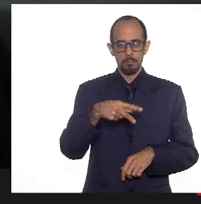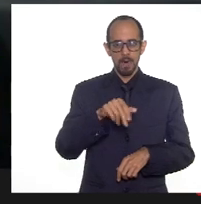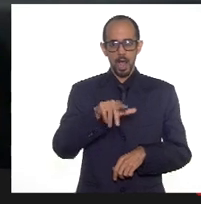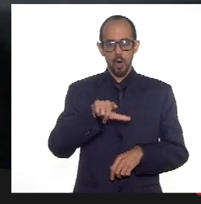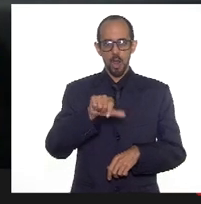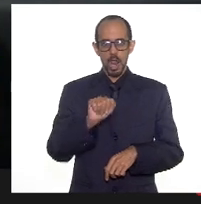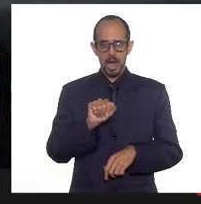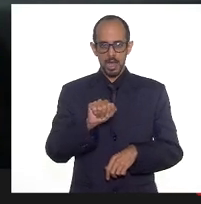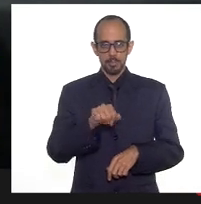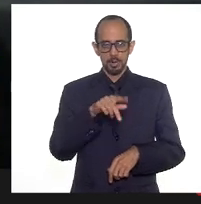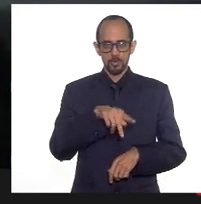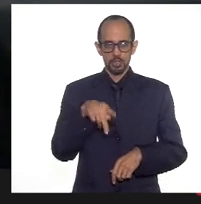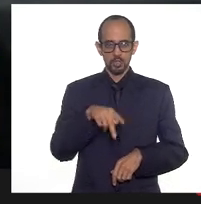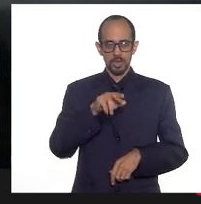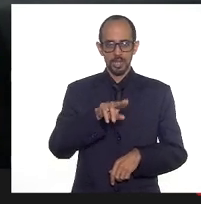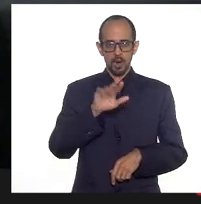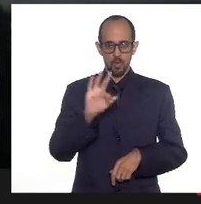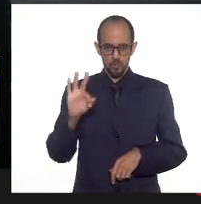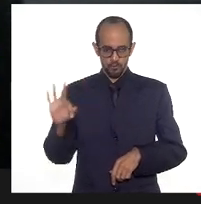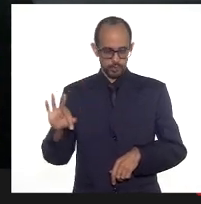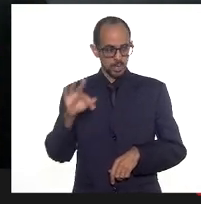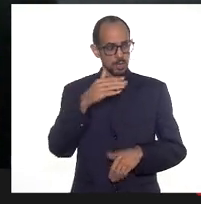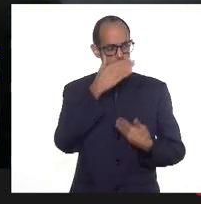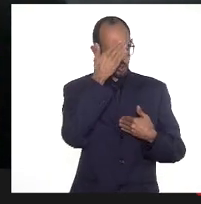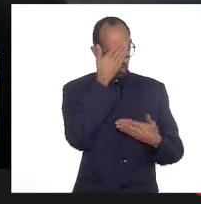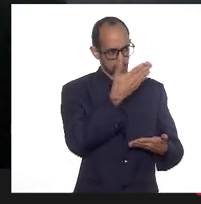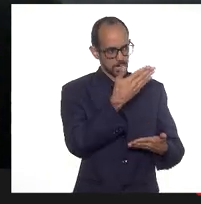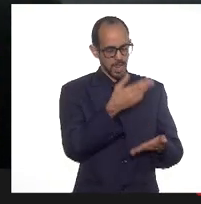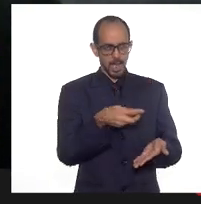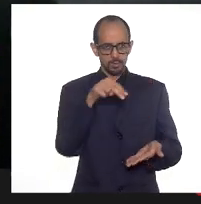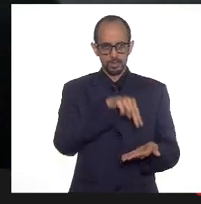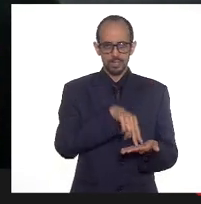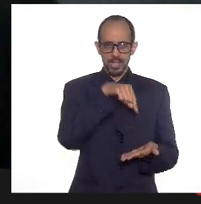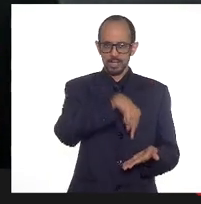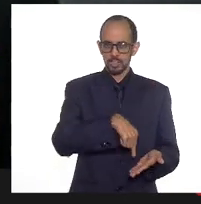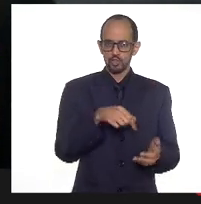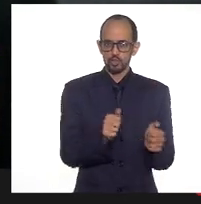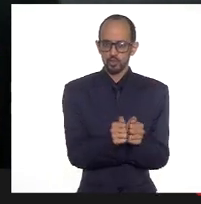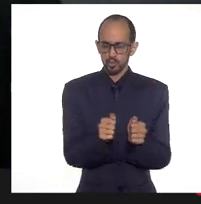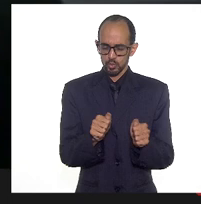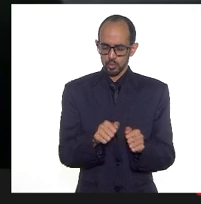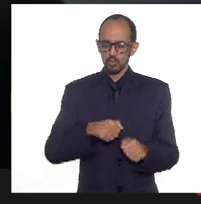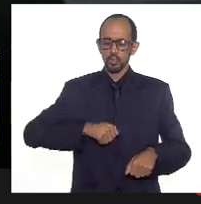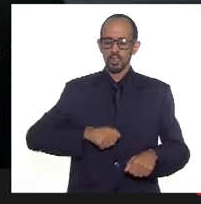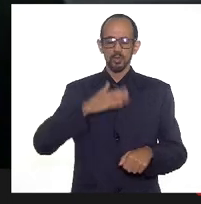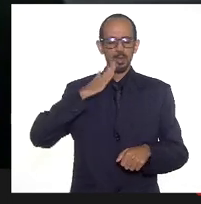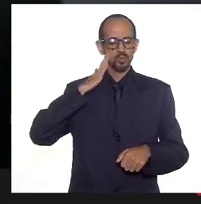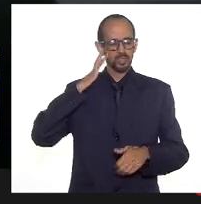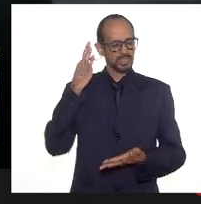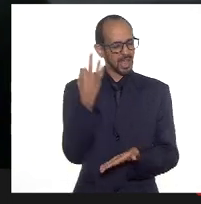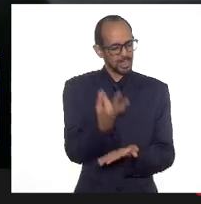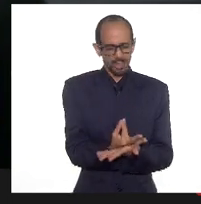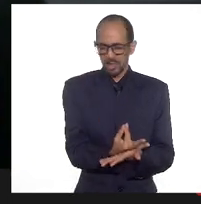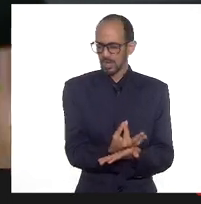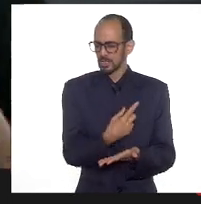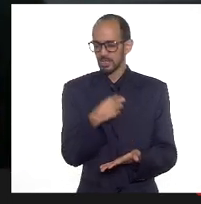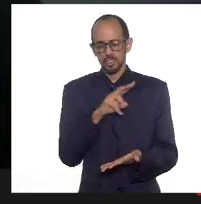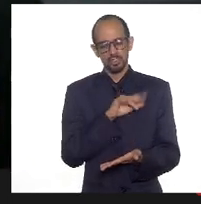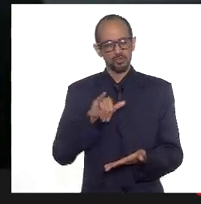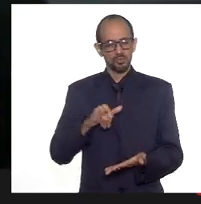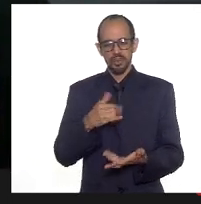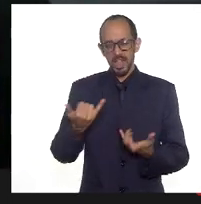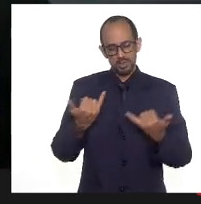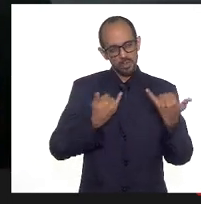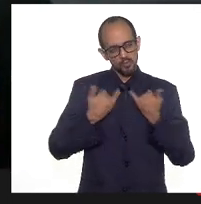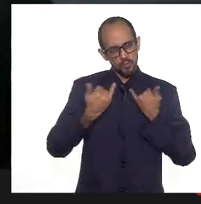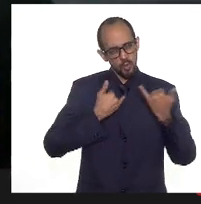conosco. Muito obrigada, porque eu tenho certeza que receberemos dados e conceitos que serão muito importantes para entender